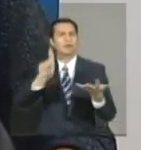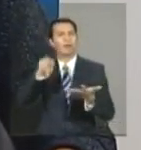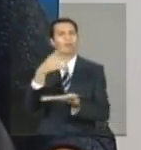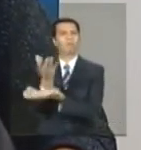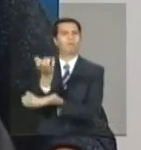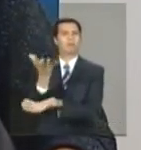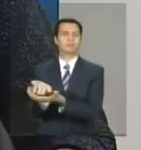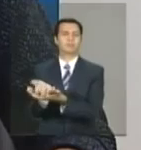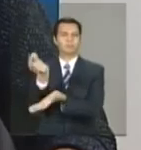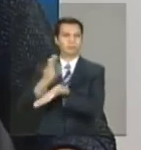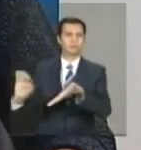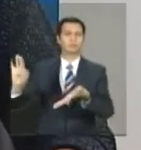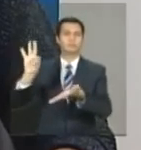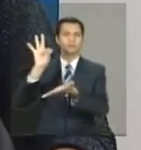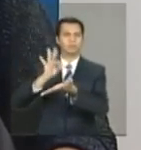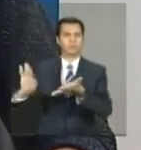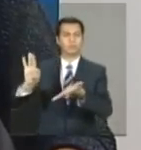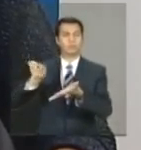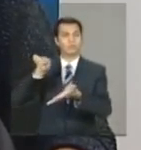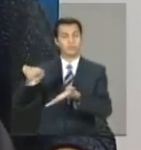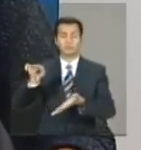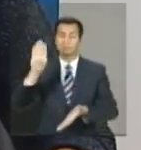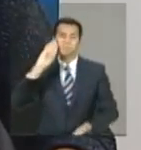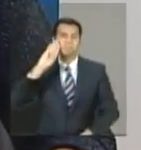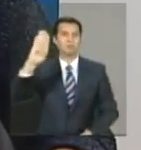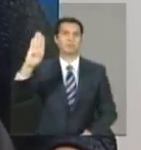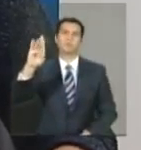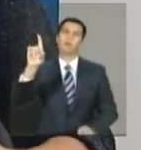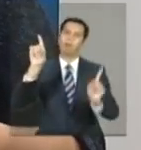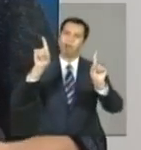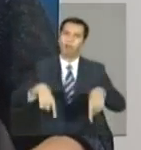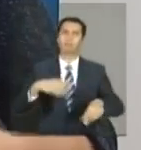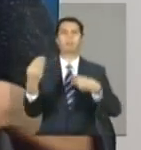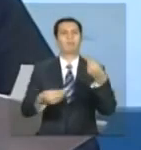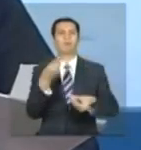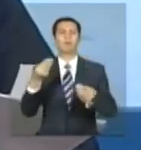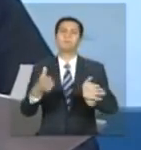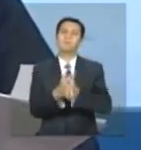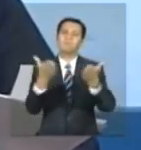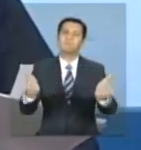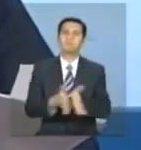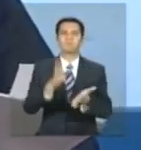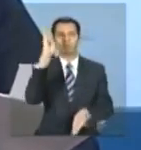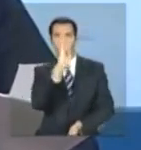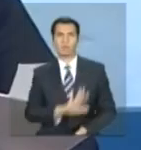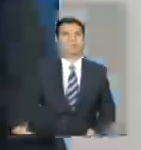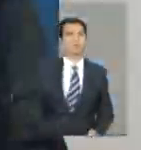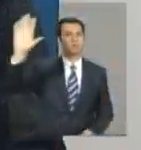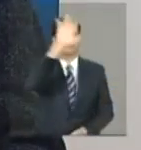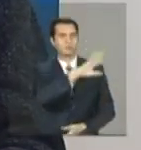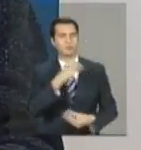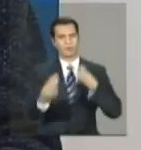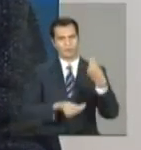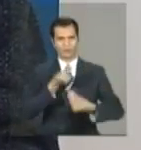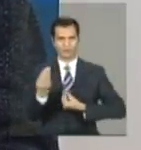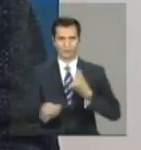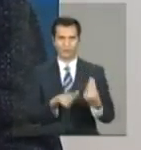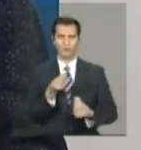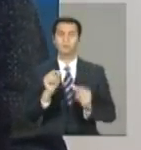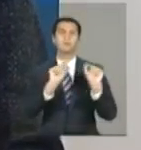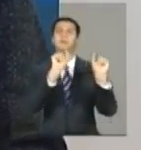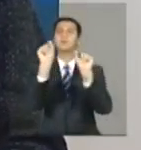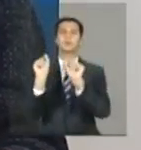fosse chamado para ser o mapa do Brasil sem miséria. quer dizer, o mapa que vai dizer aos programas do Brasil sem miséria quem deve ser